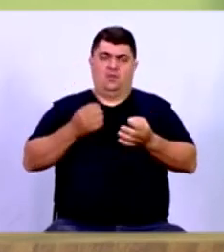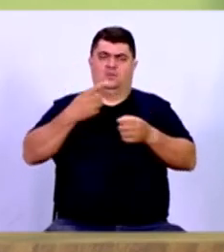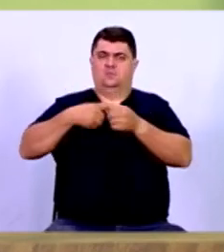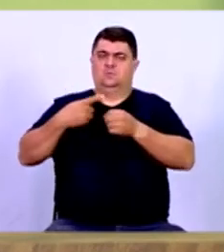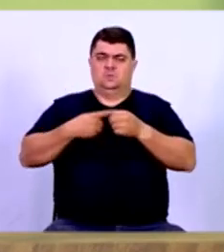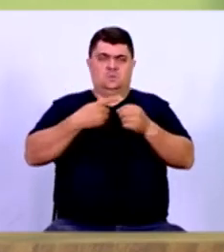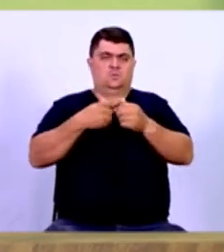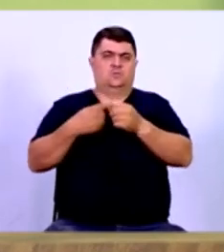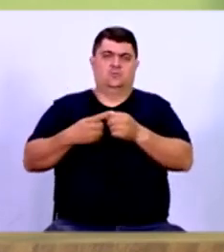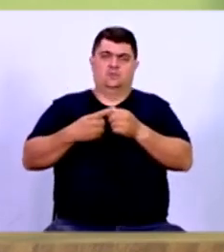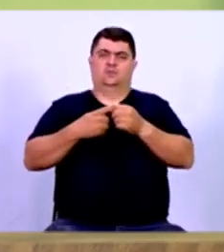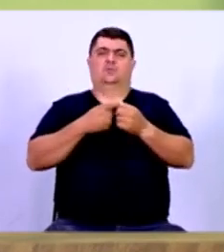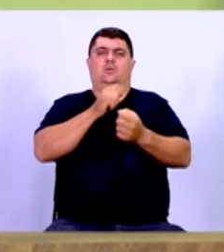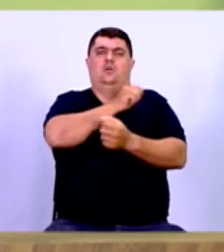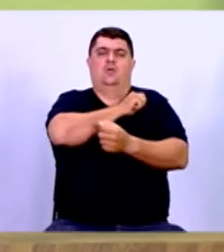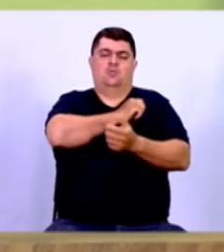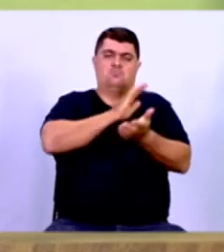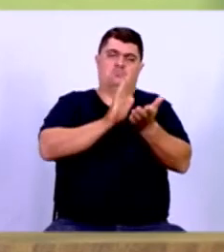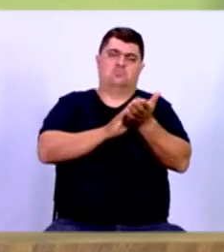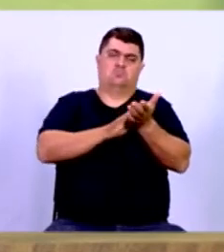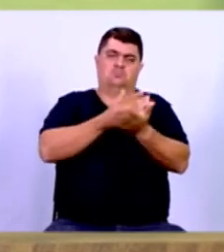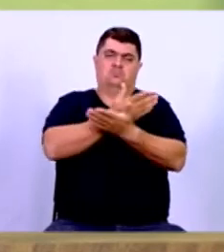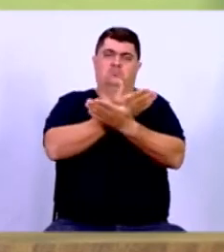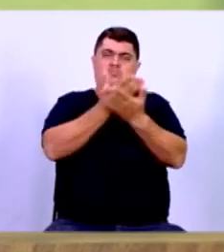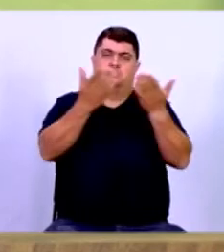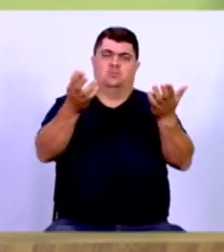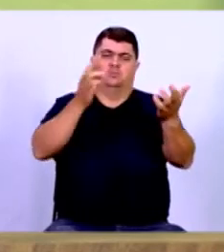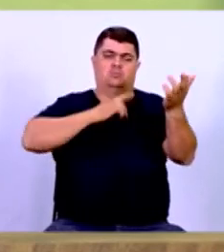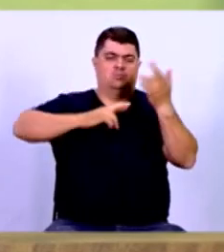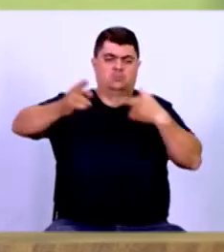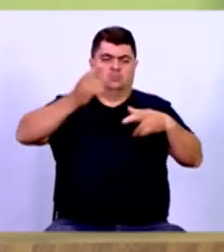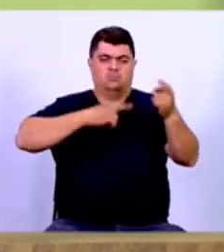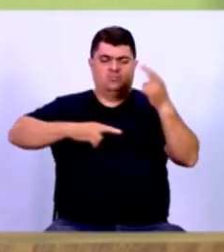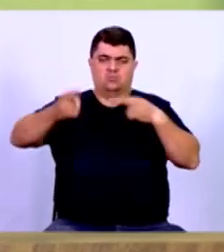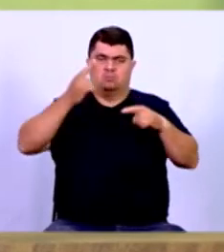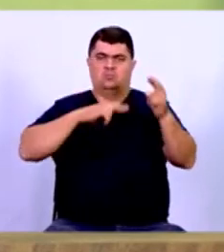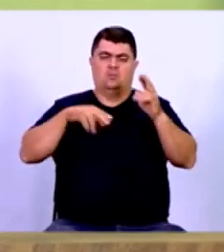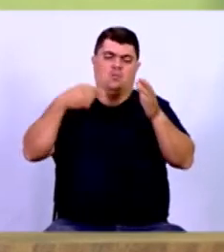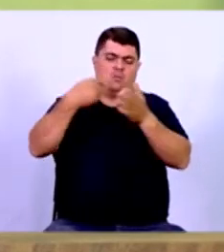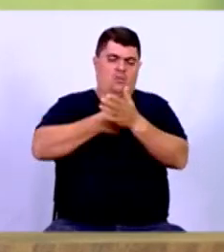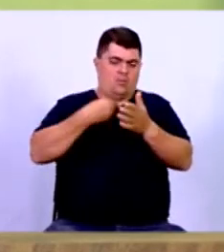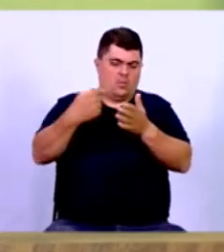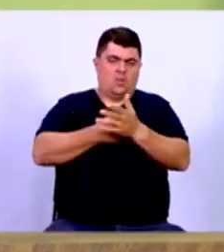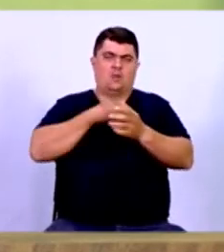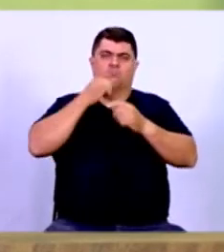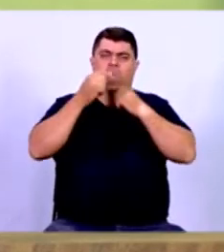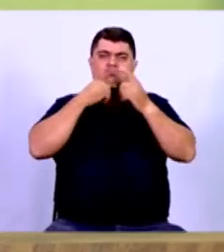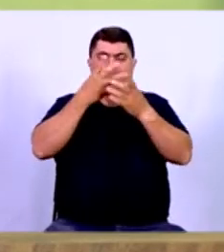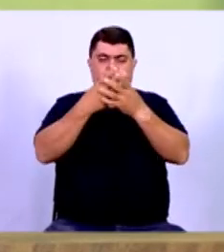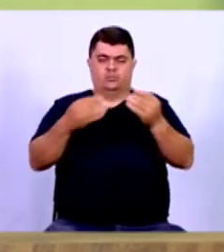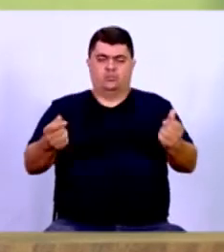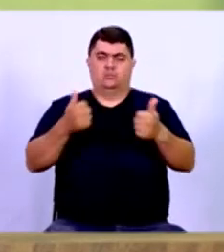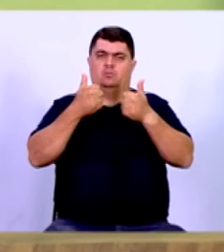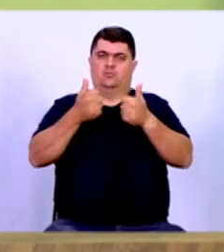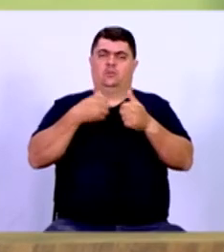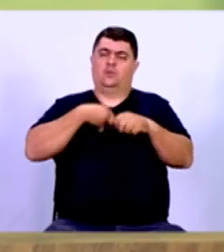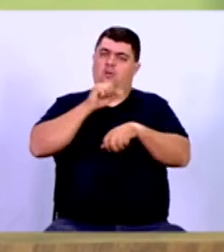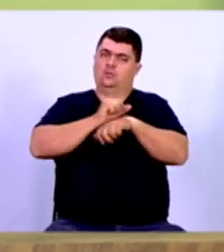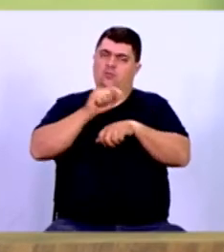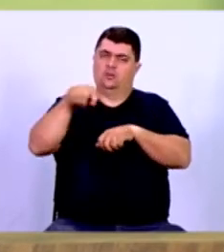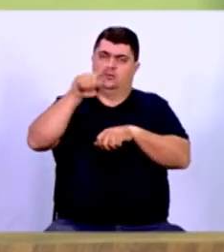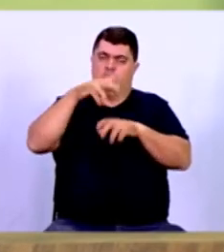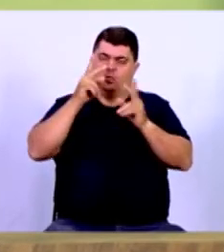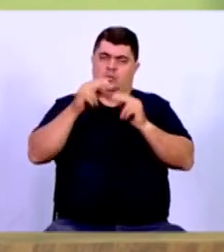presentes. Vocês, os alunos, estão de parabéns, responderam as questões, perguntaram, tiraram as dúvidas, e é isso que a gente espera de